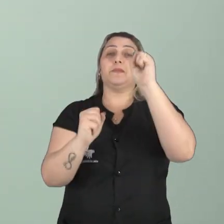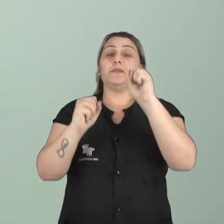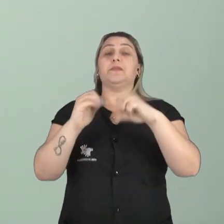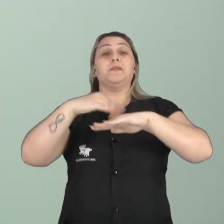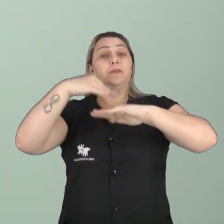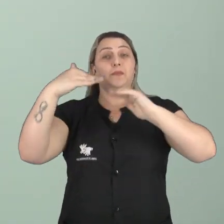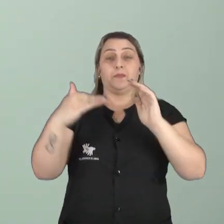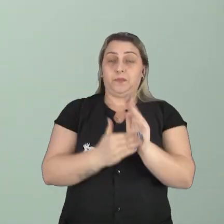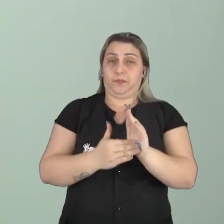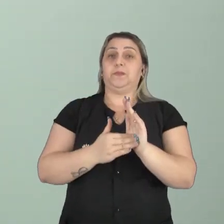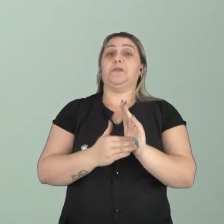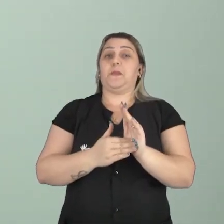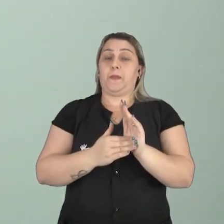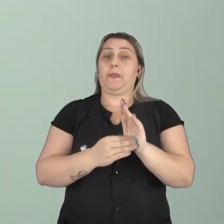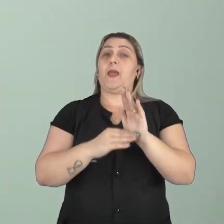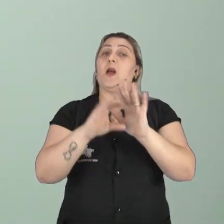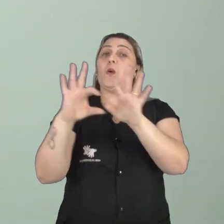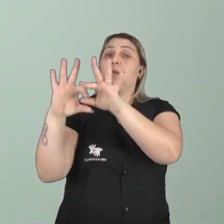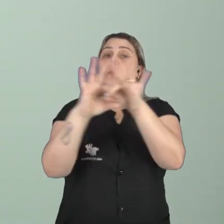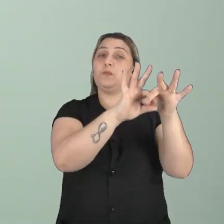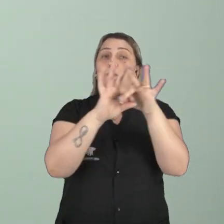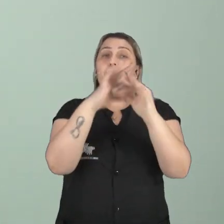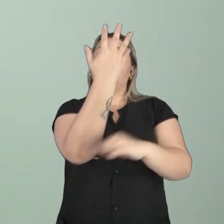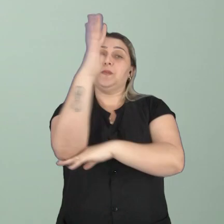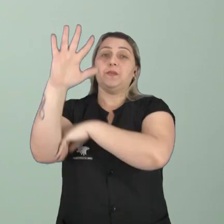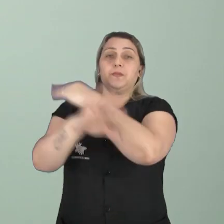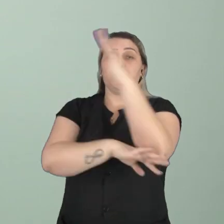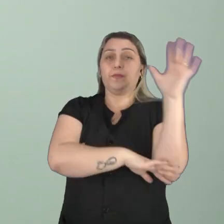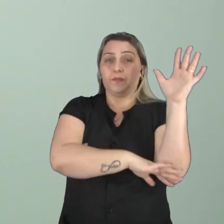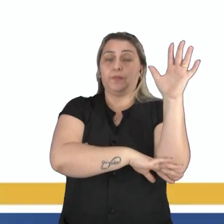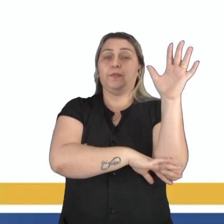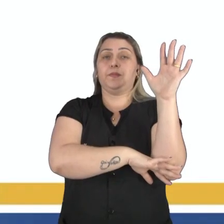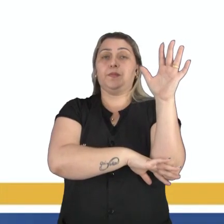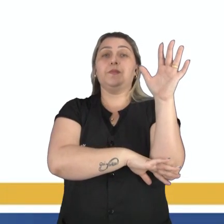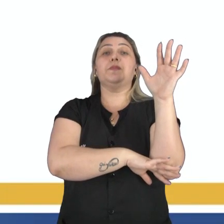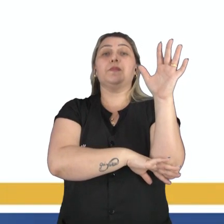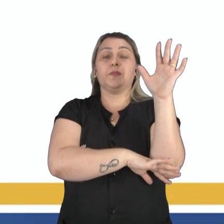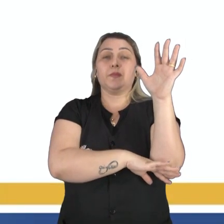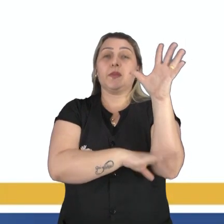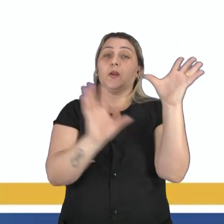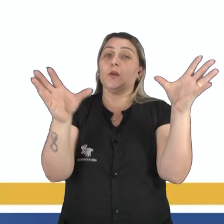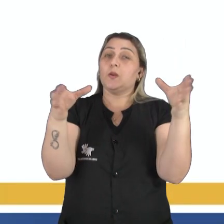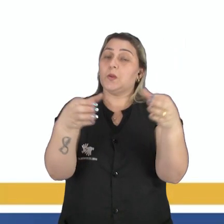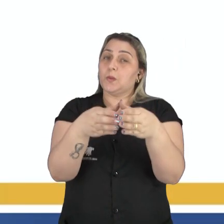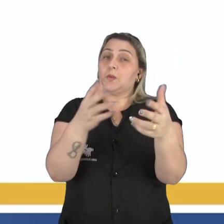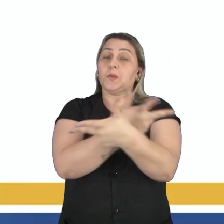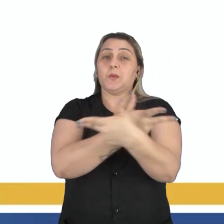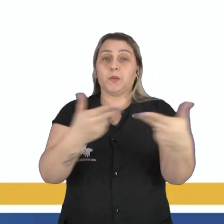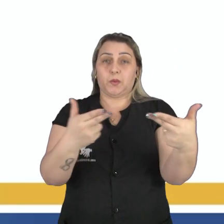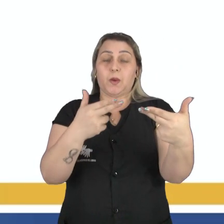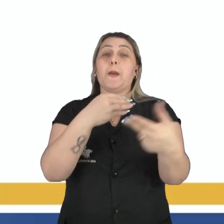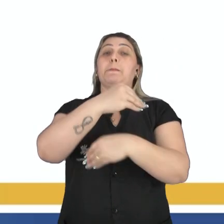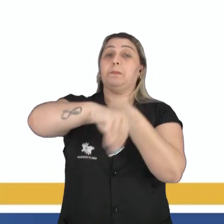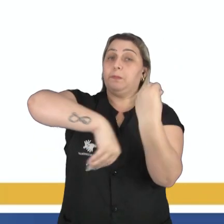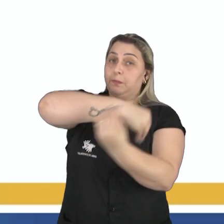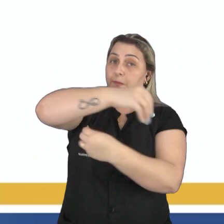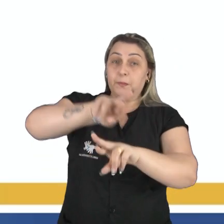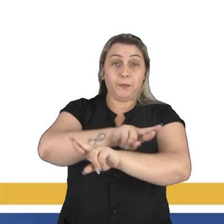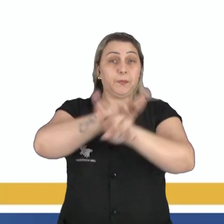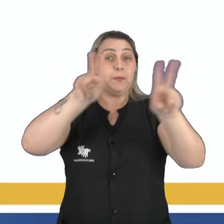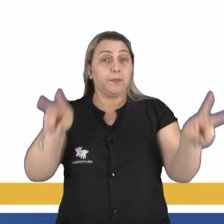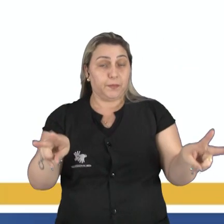Então, tudo isso faz parte do contexto da paisagem. Então, a paisagem é um conjunto de formas heterogêneas,